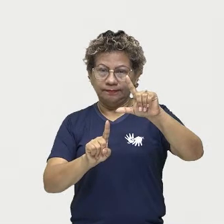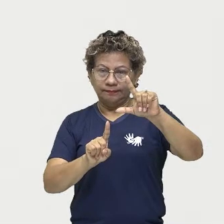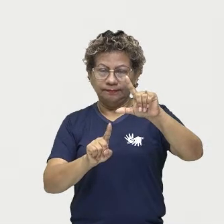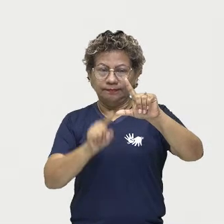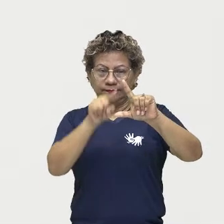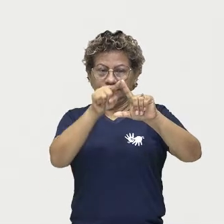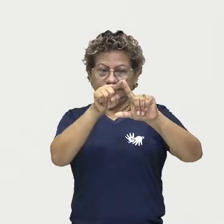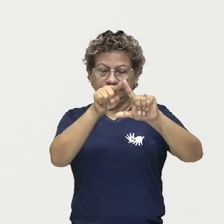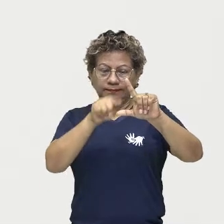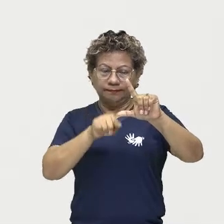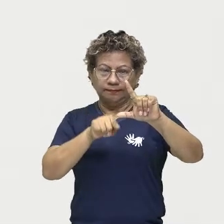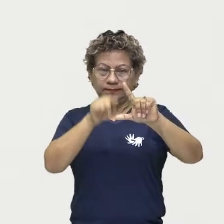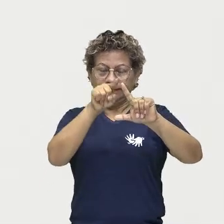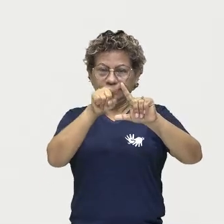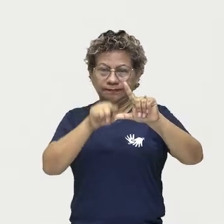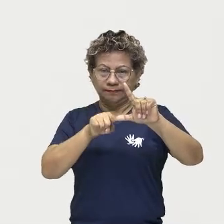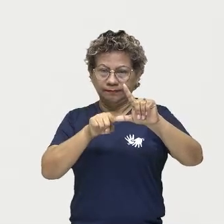sair